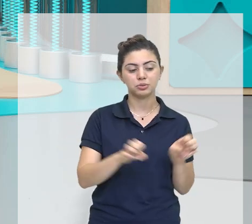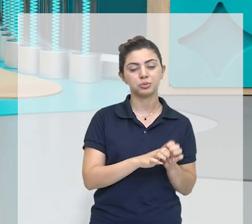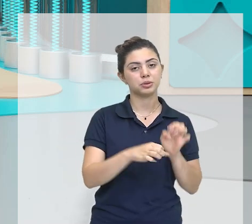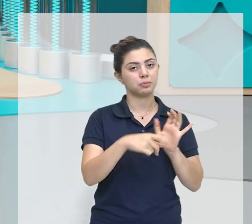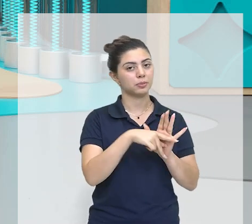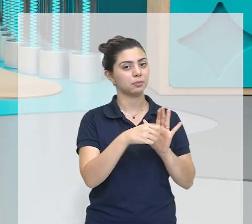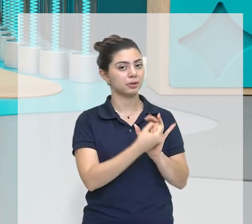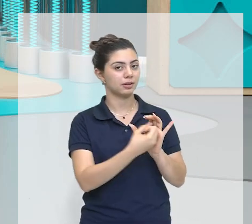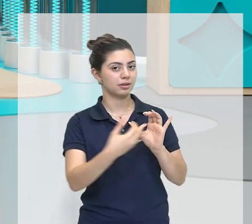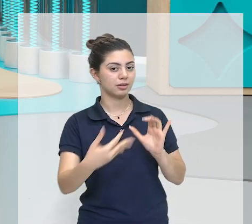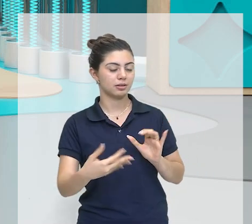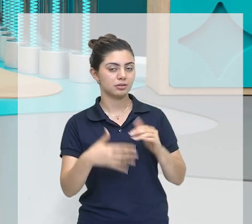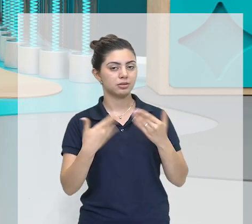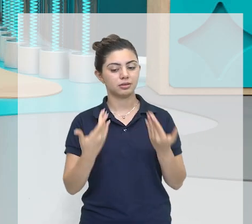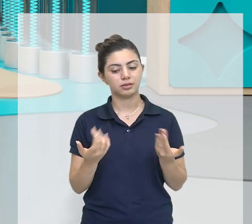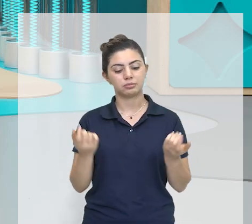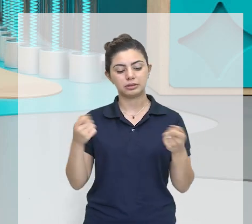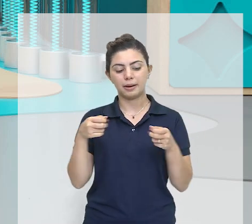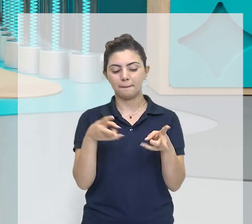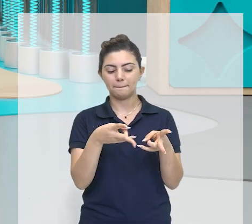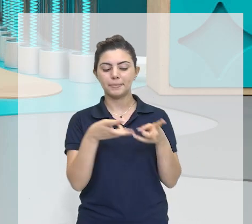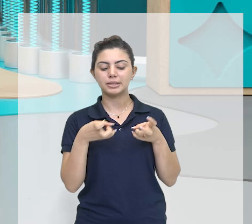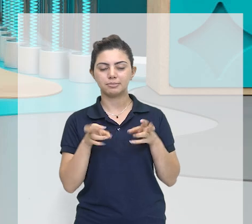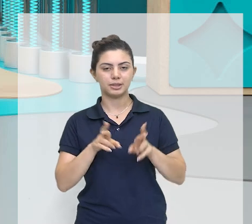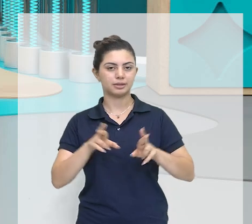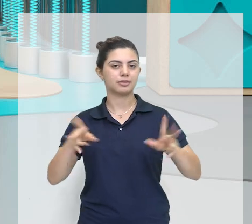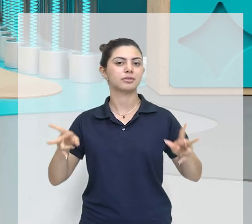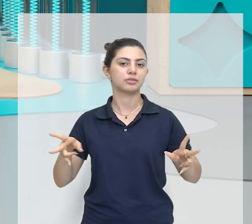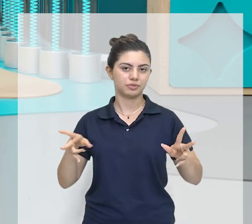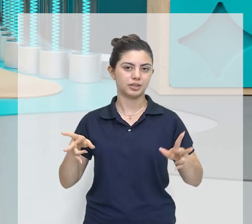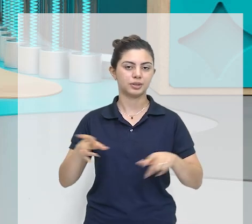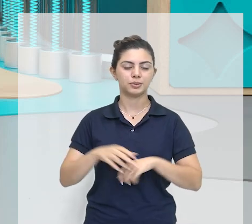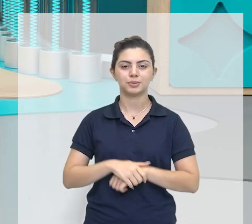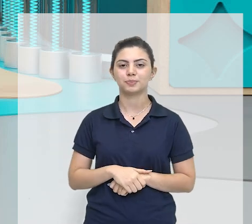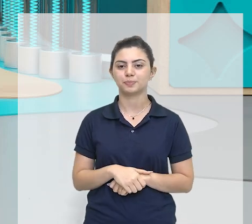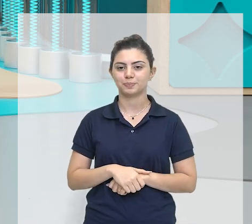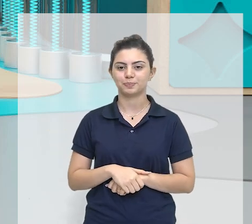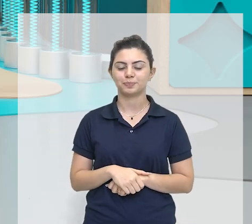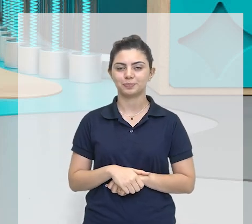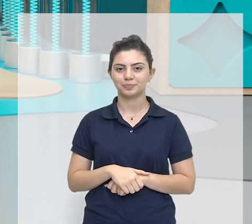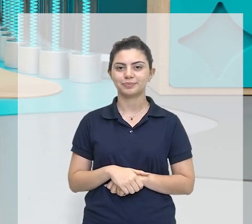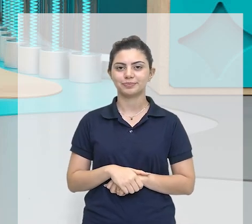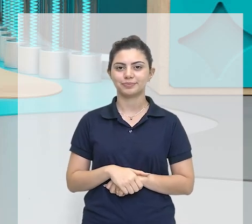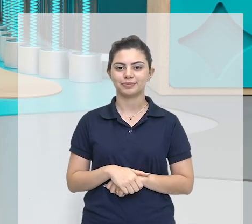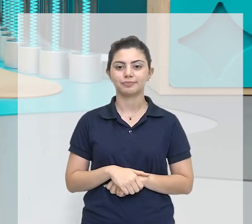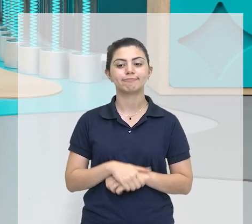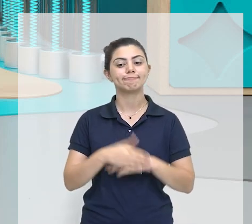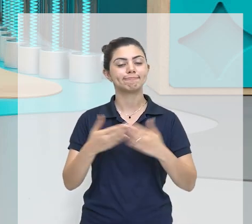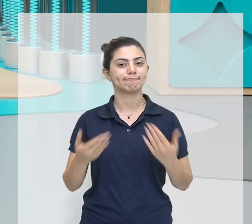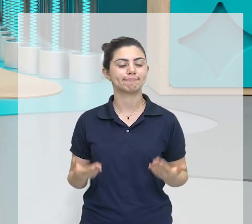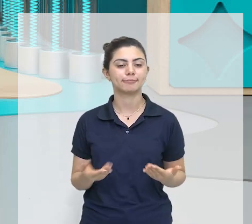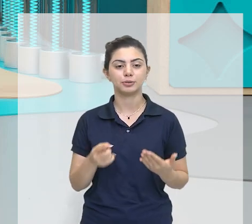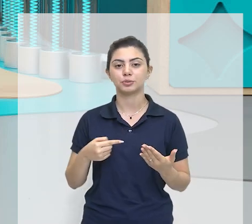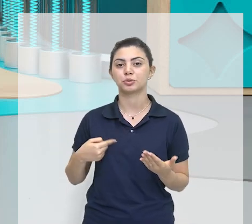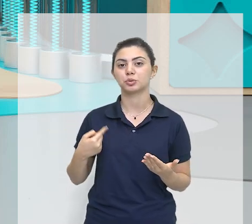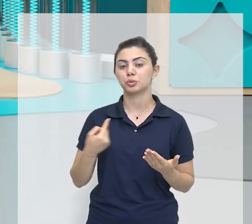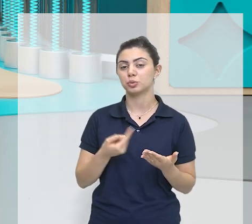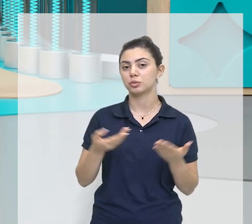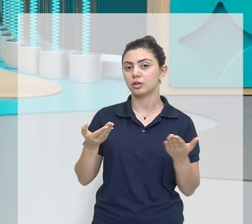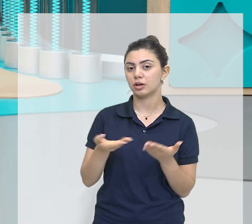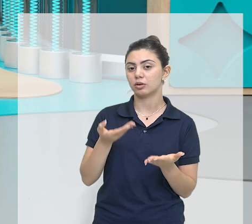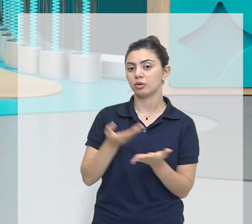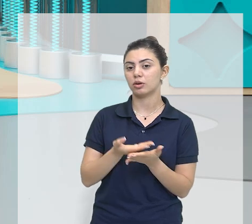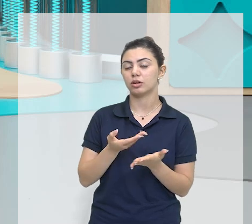suas características que vão diferenciar desses outros textos, certo? Então, nós vamos ver agora,